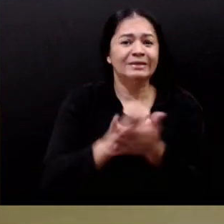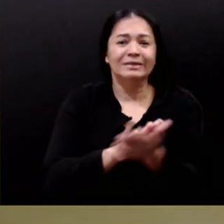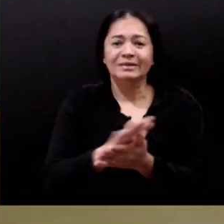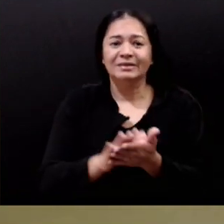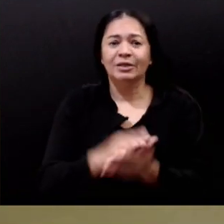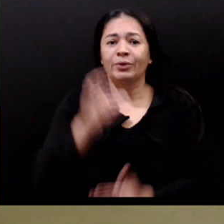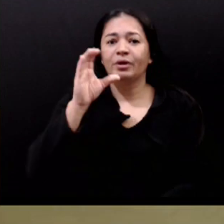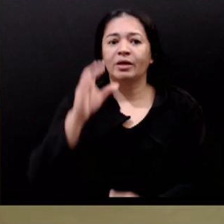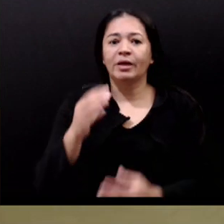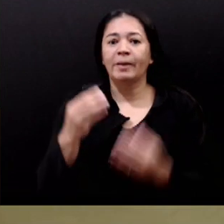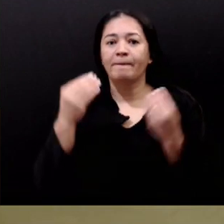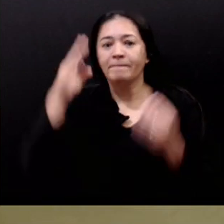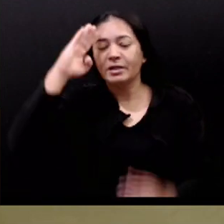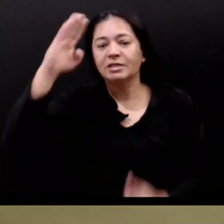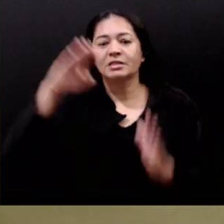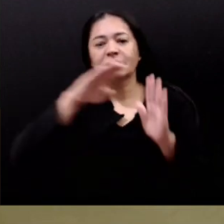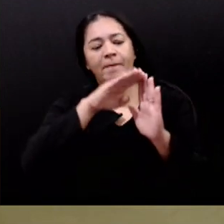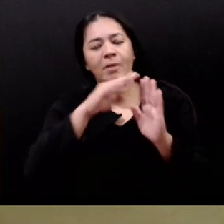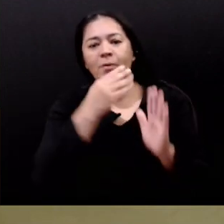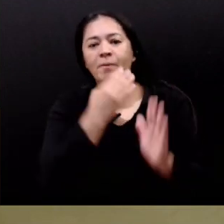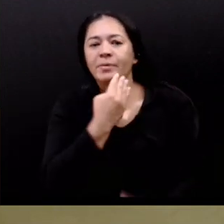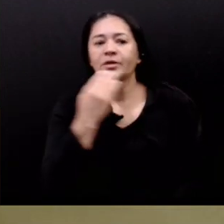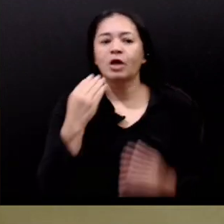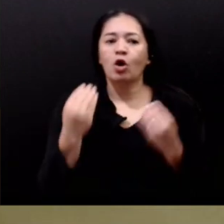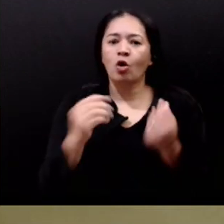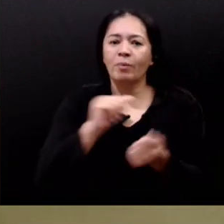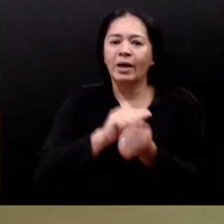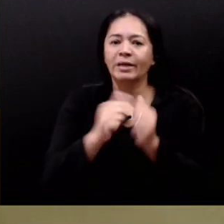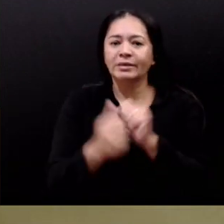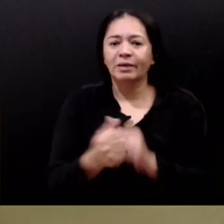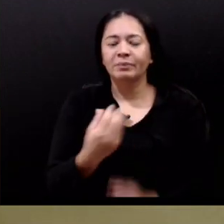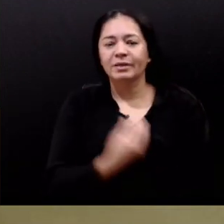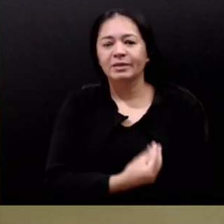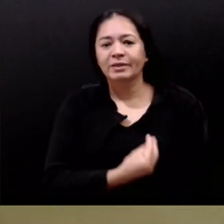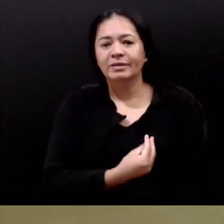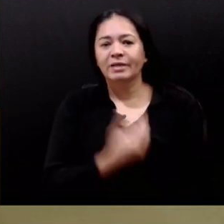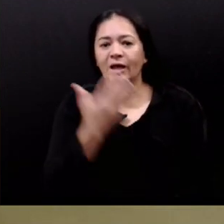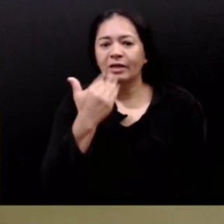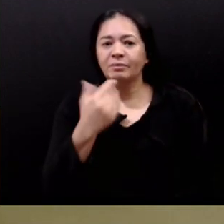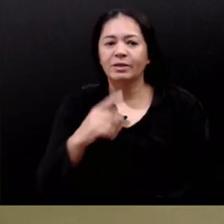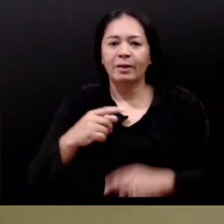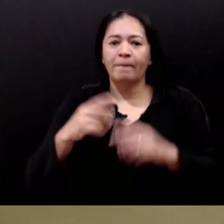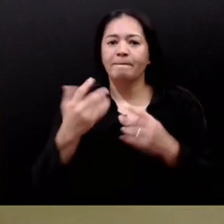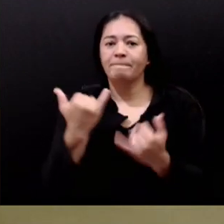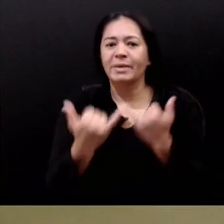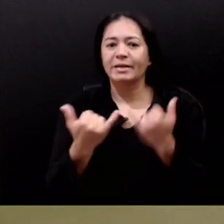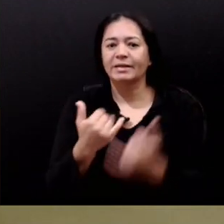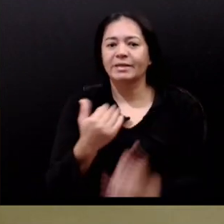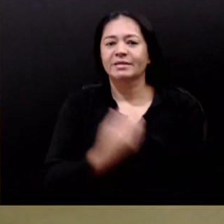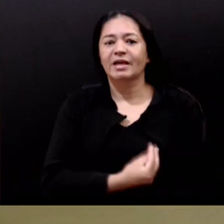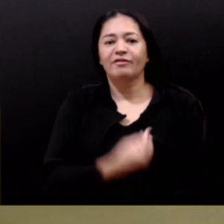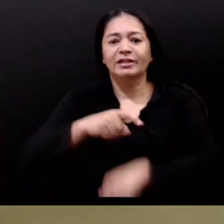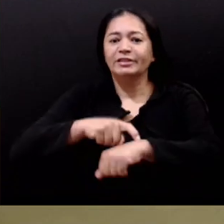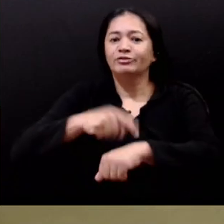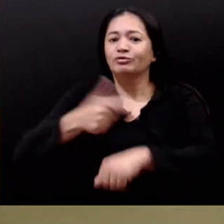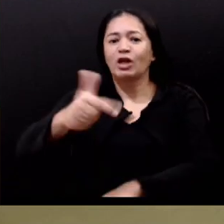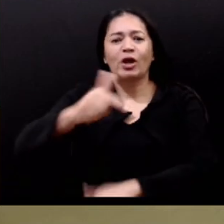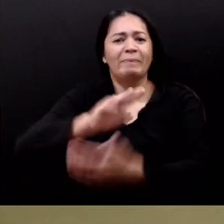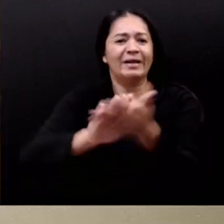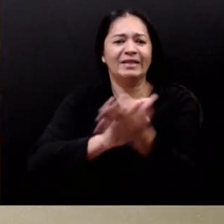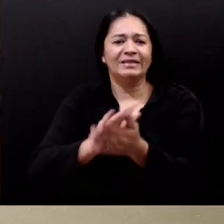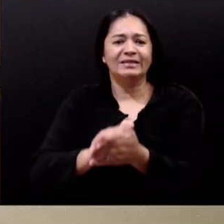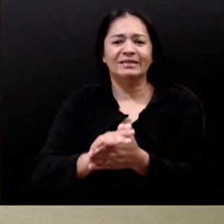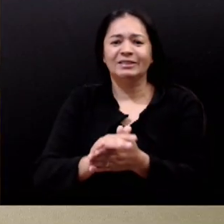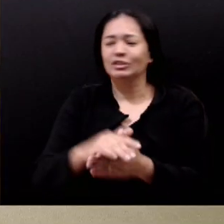adaptar a alimentação quando a vida parece não ter horário para nada?" Ô, Daniel, não é só você não, hashtag tamo junto, tá todo mundo nessa vida